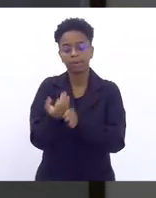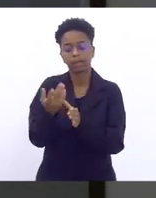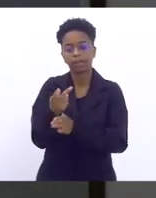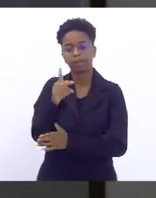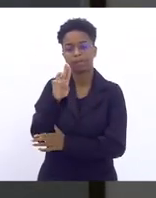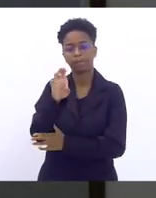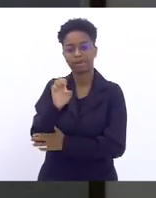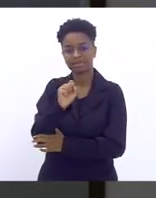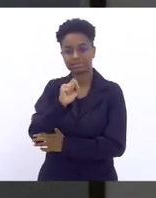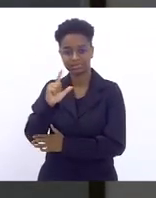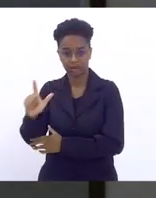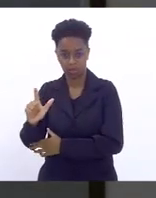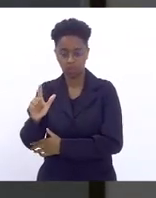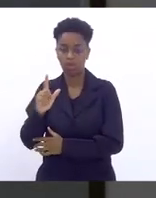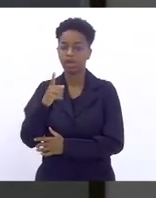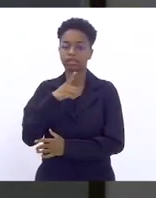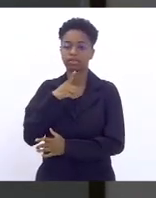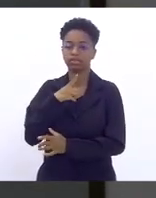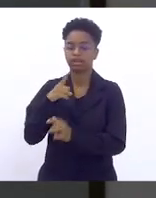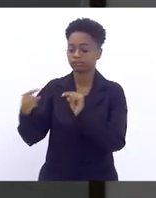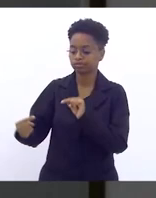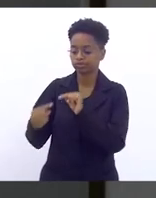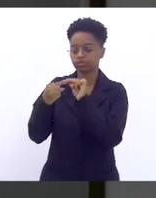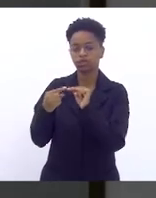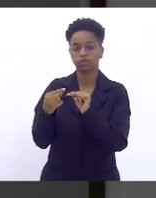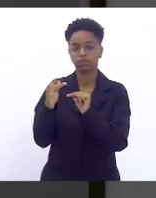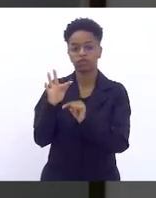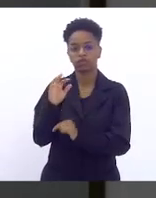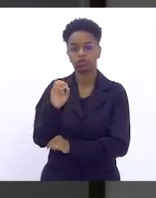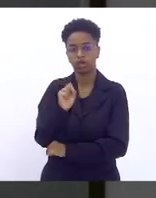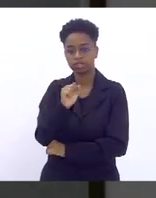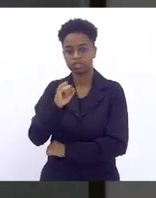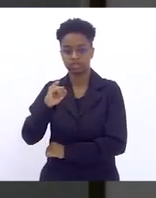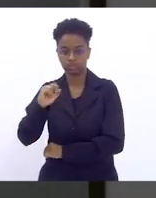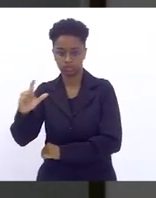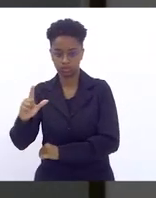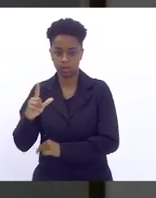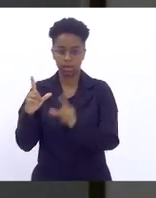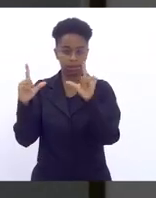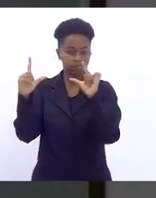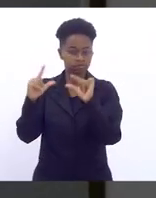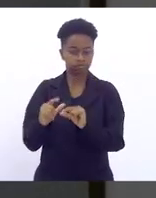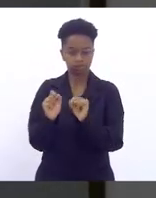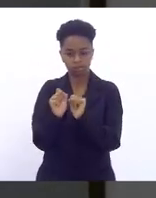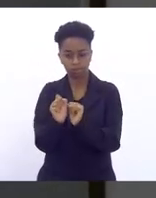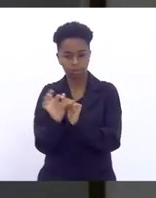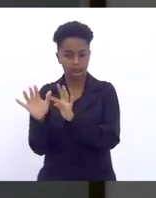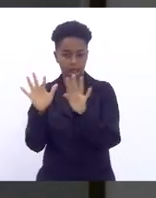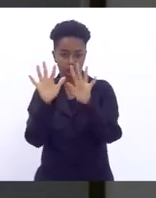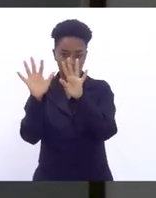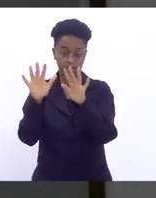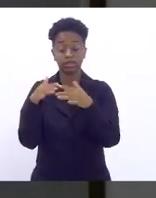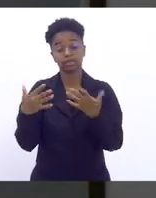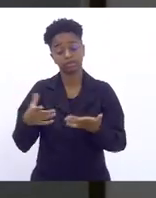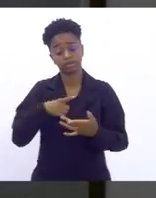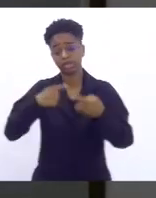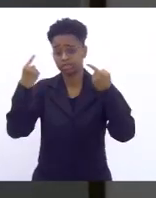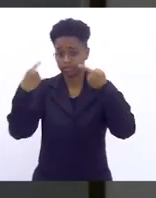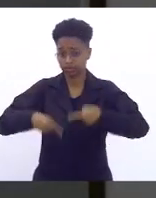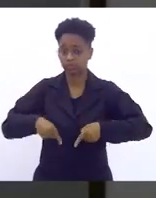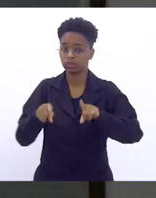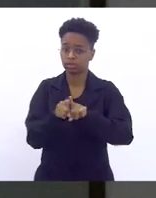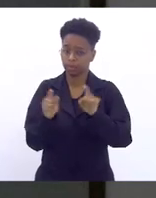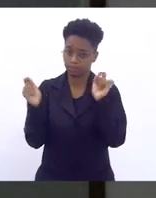que tem distração de combustível fóssil é a que menos tem emissão de gases efeito estufa então desafios e